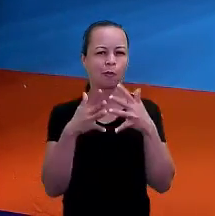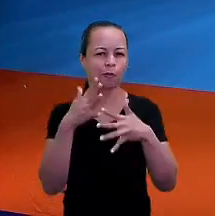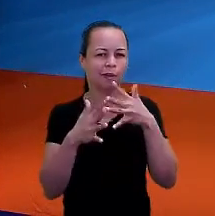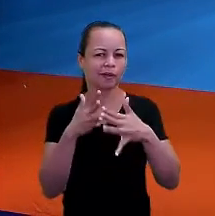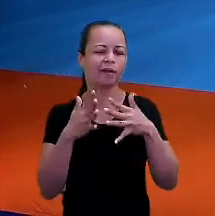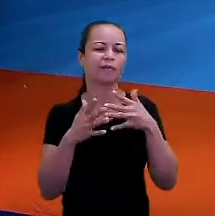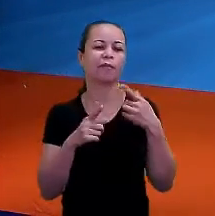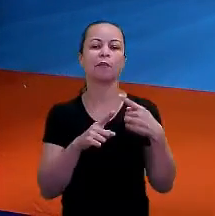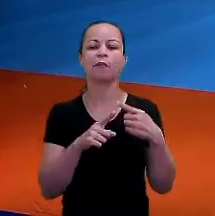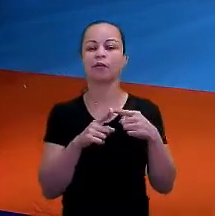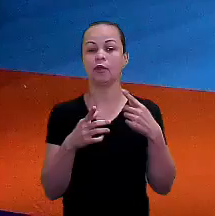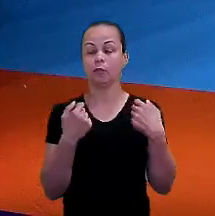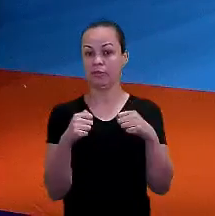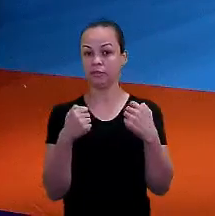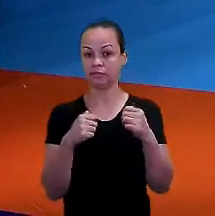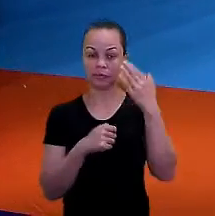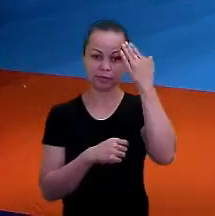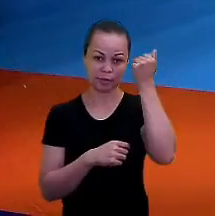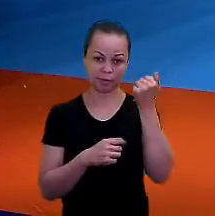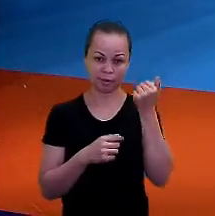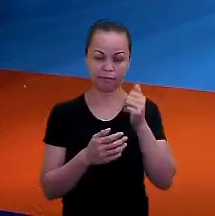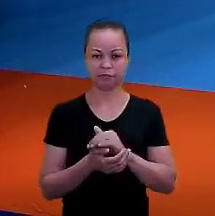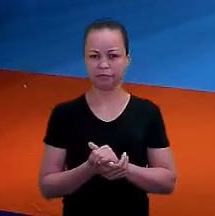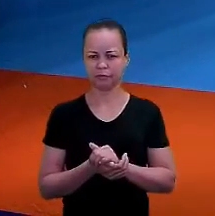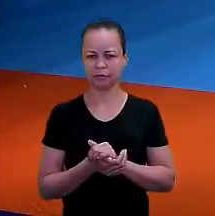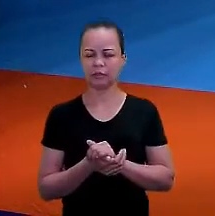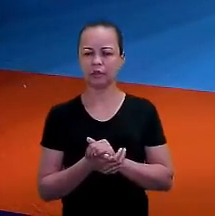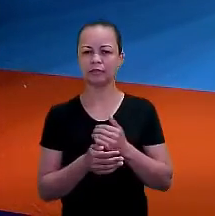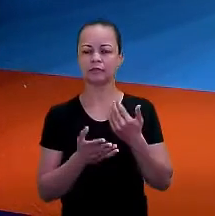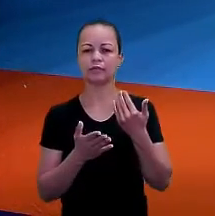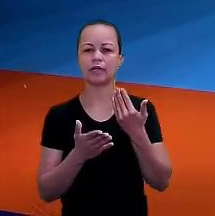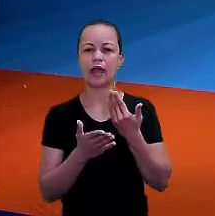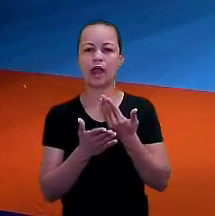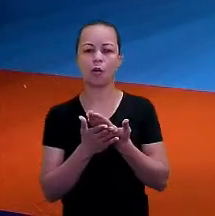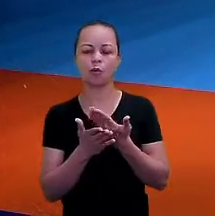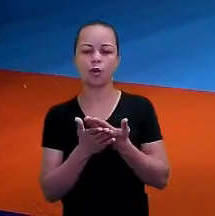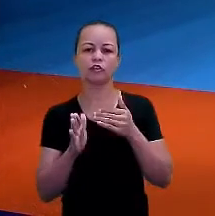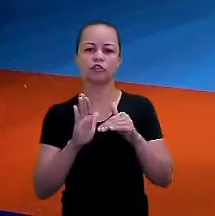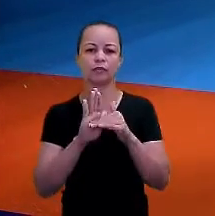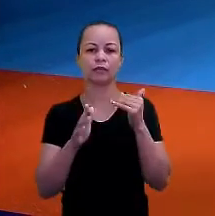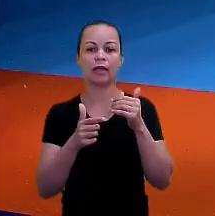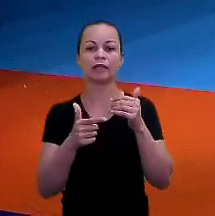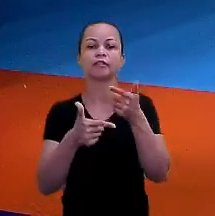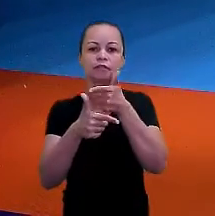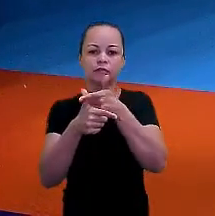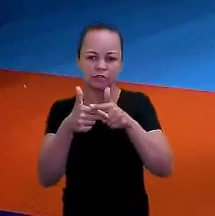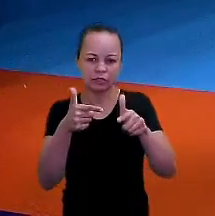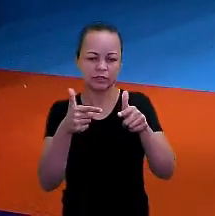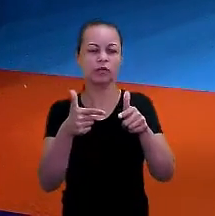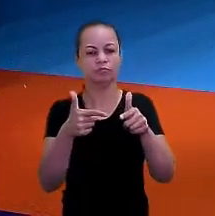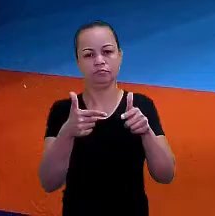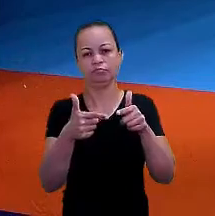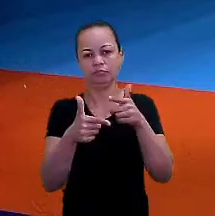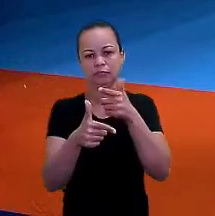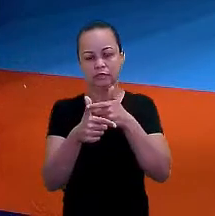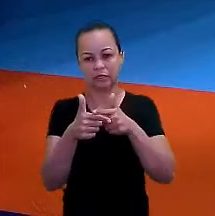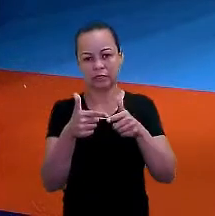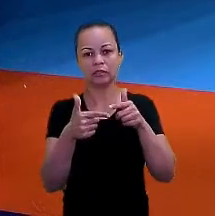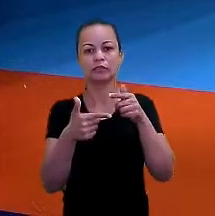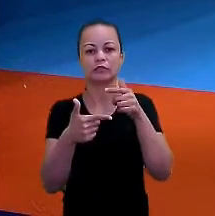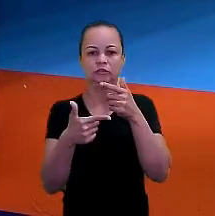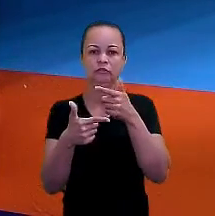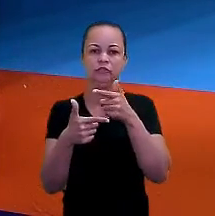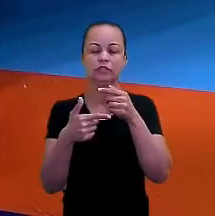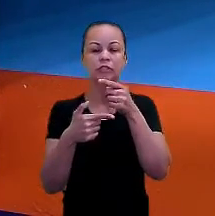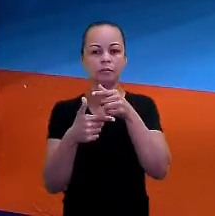que saber, lembra das nossas aulas de metade, de divisão. tá bom? Lembrando que metade é dividir